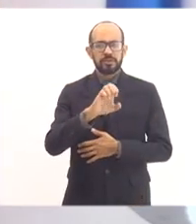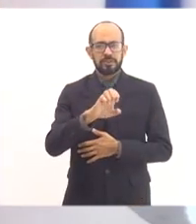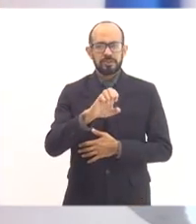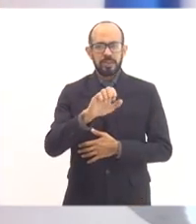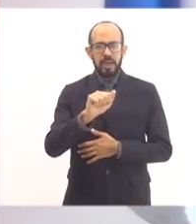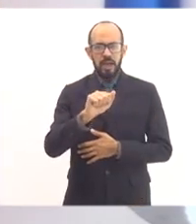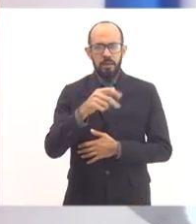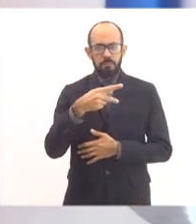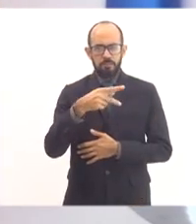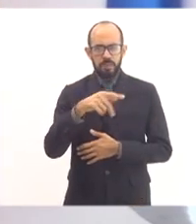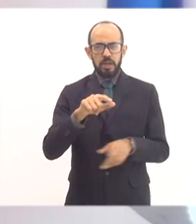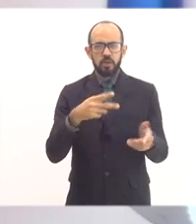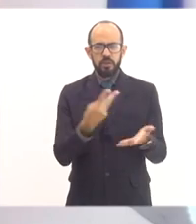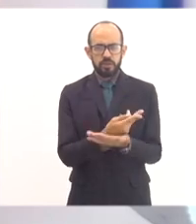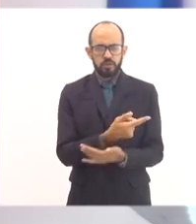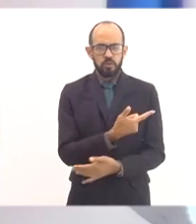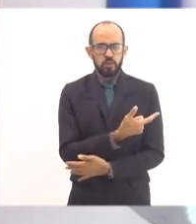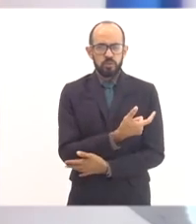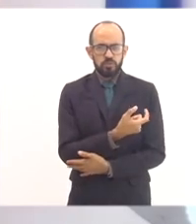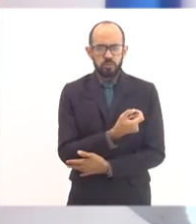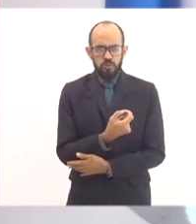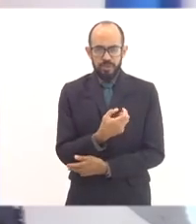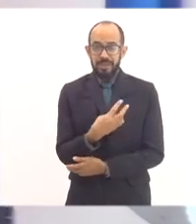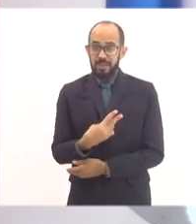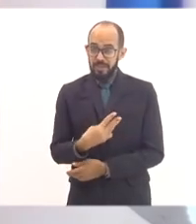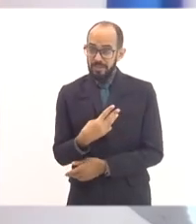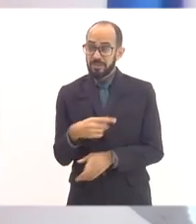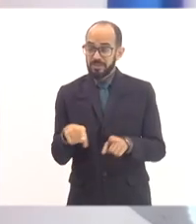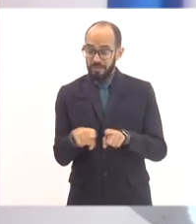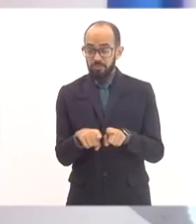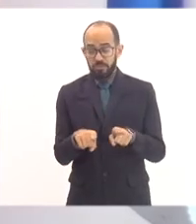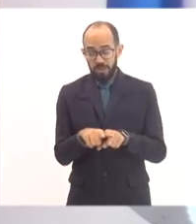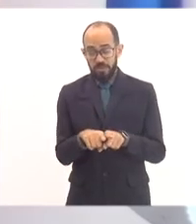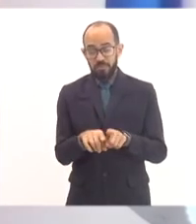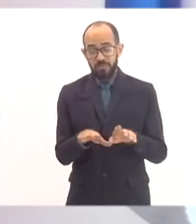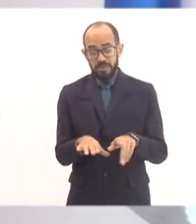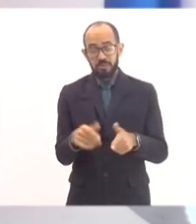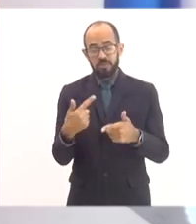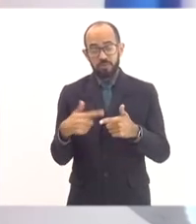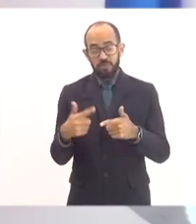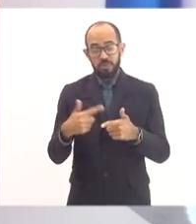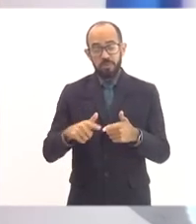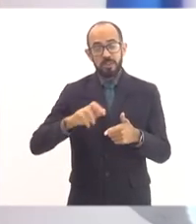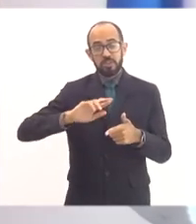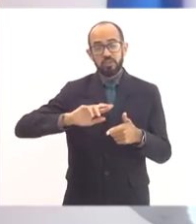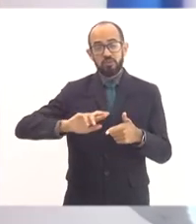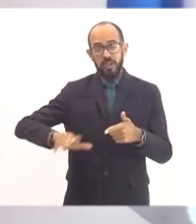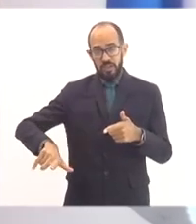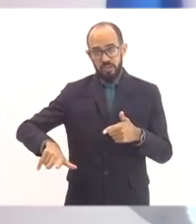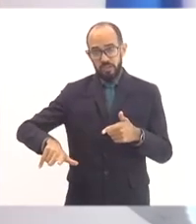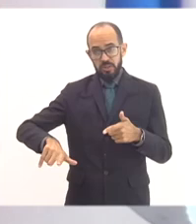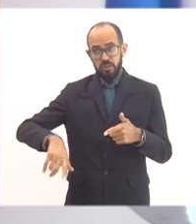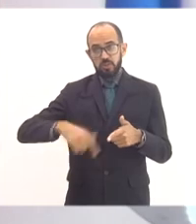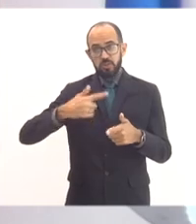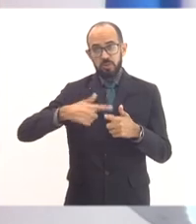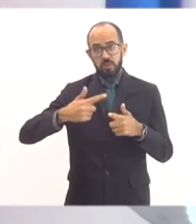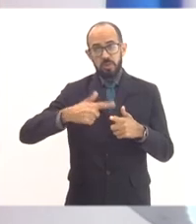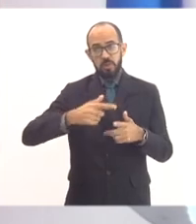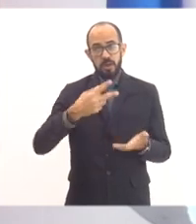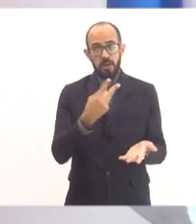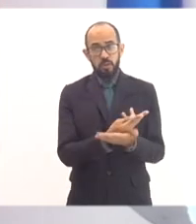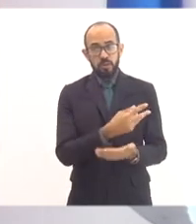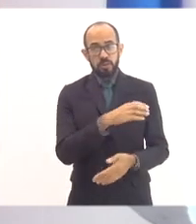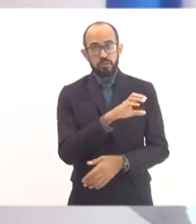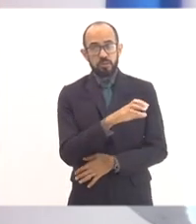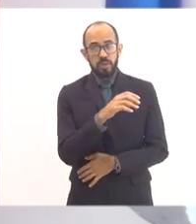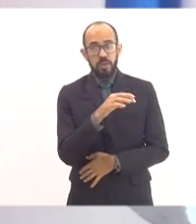concurso, 6 e 12. São problemas distintos. O problema que pega para o CFO, que é um concurso de